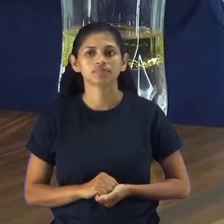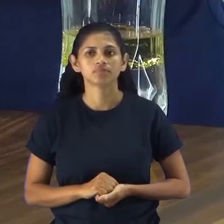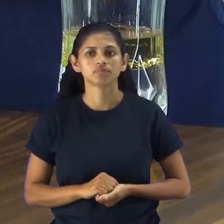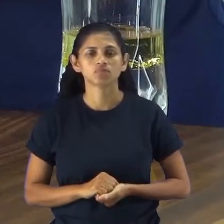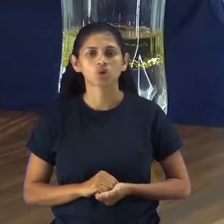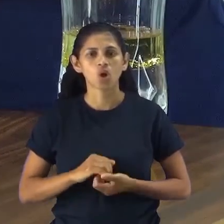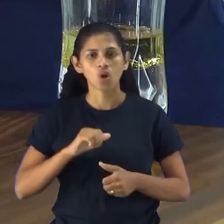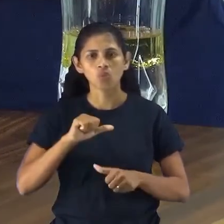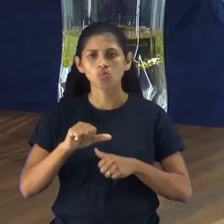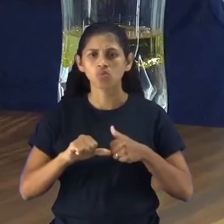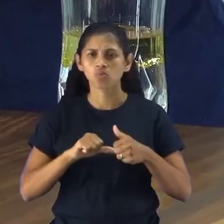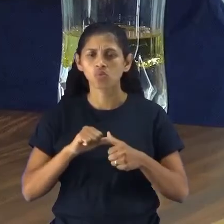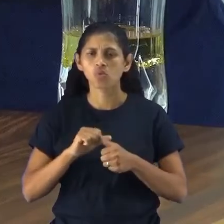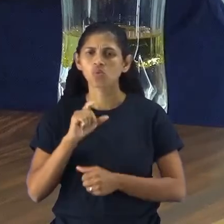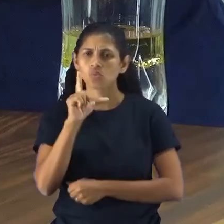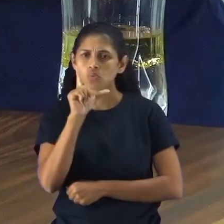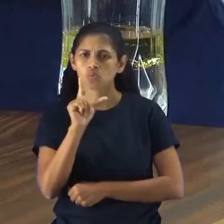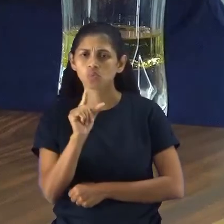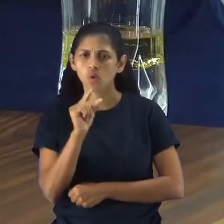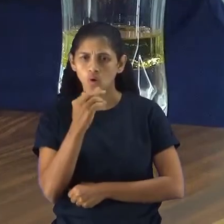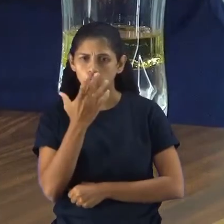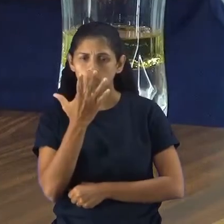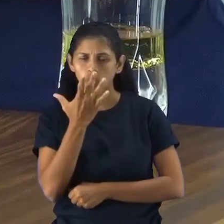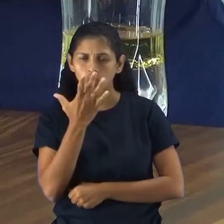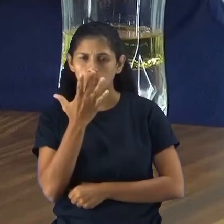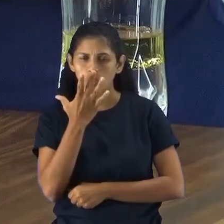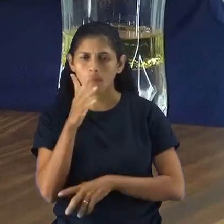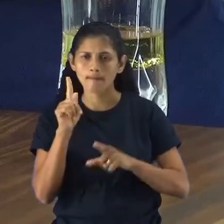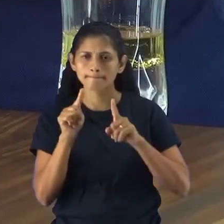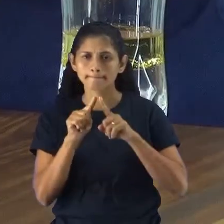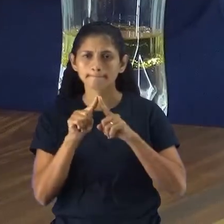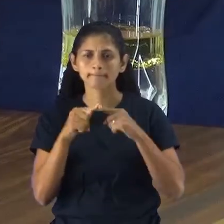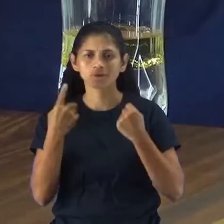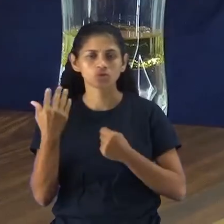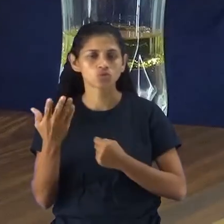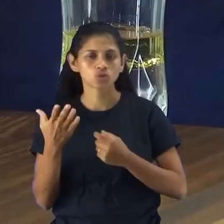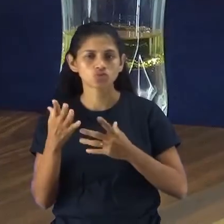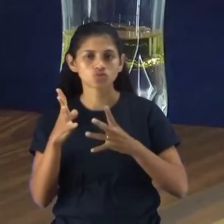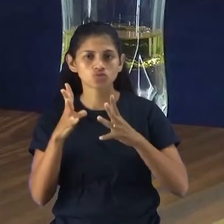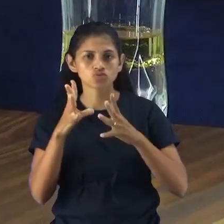Ela muda um pouquinho de cor, mas assim que o sal se dissolve totalmente, né?